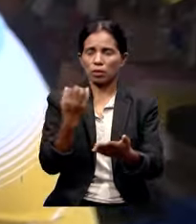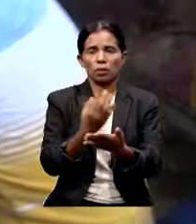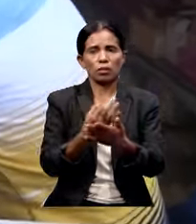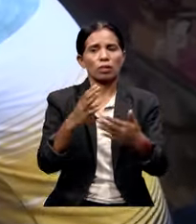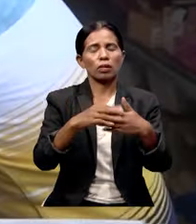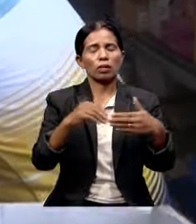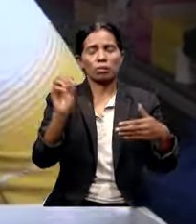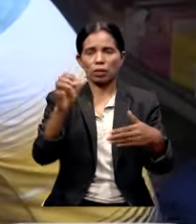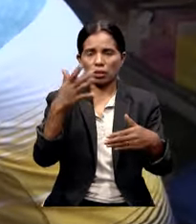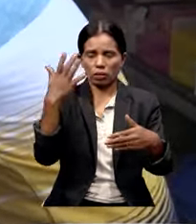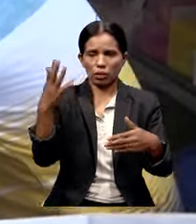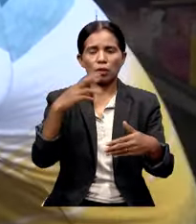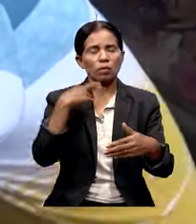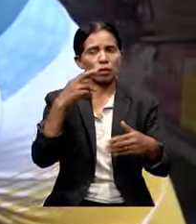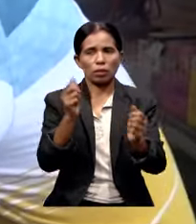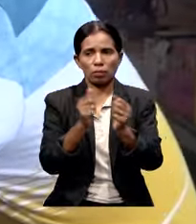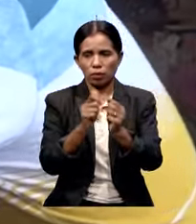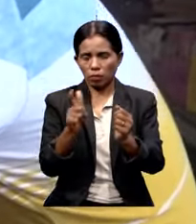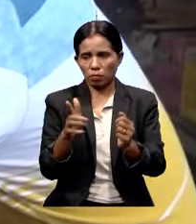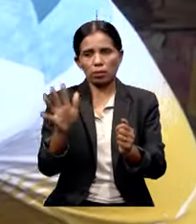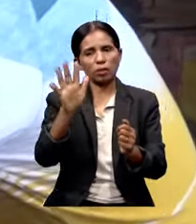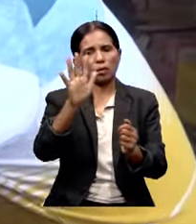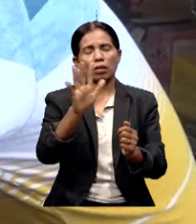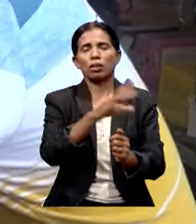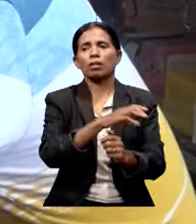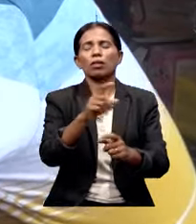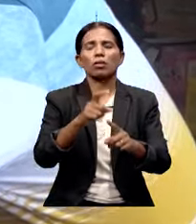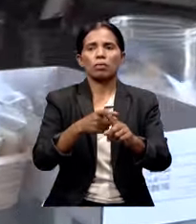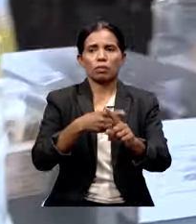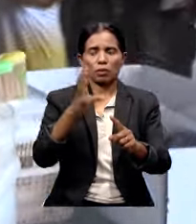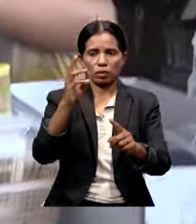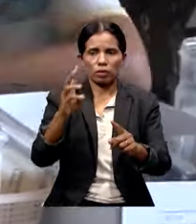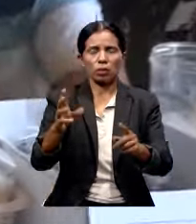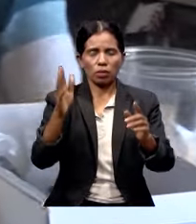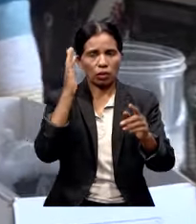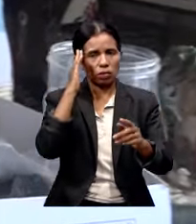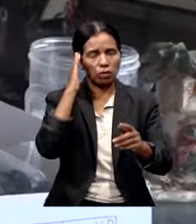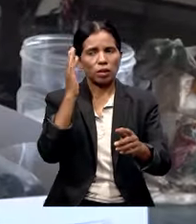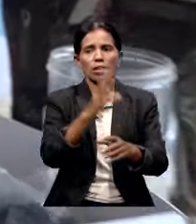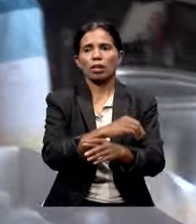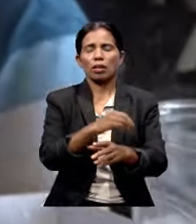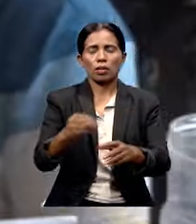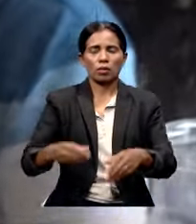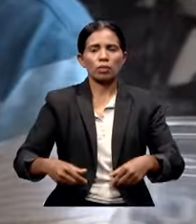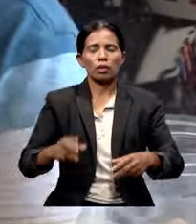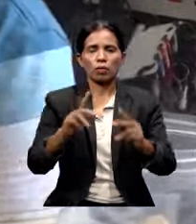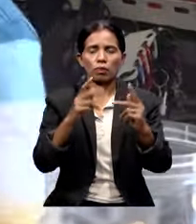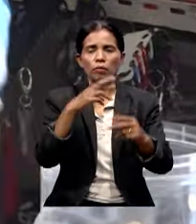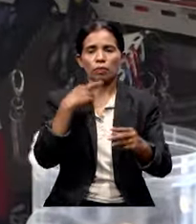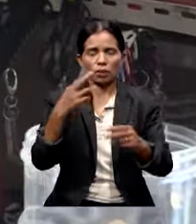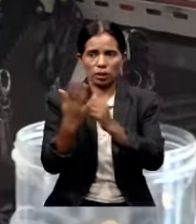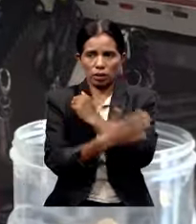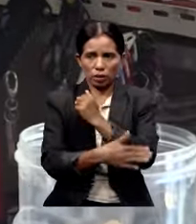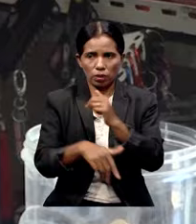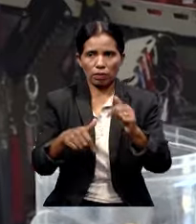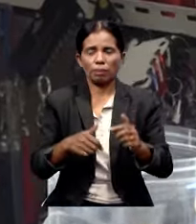cada shaka fos kilograma ronulu res în Lima durante fulanen o intenção a tu normaliza temporário folin fos e a reilaran.